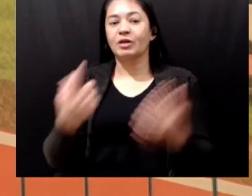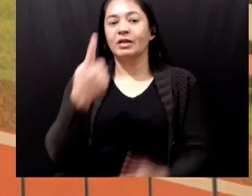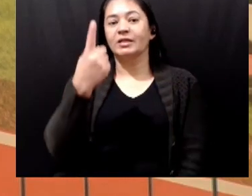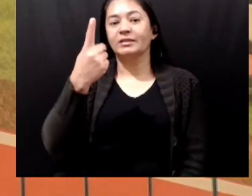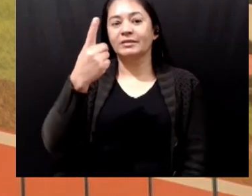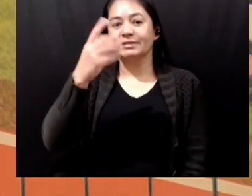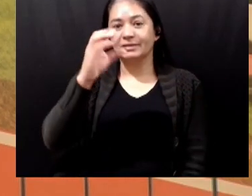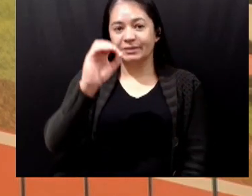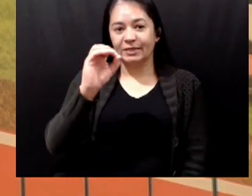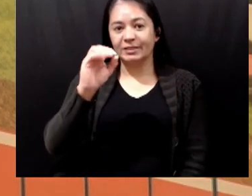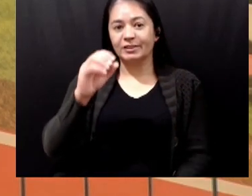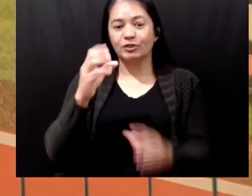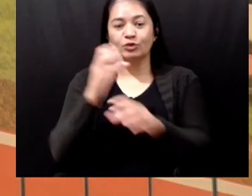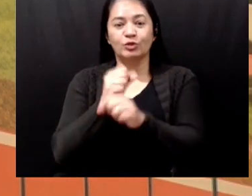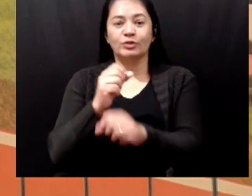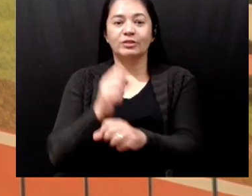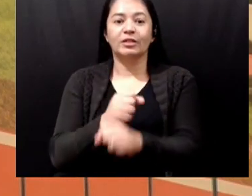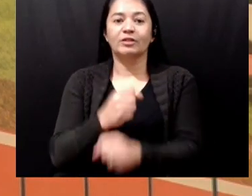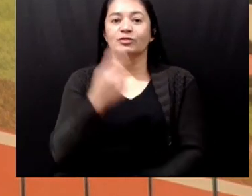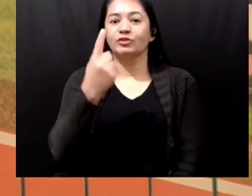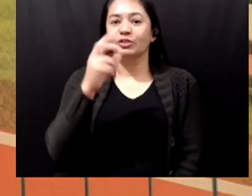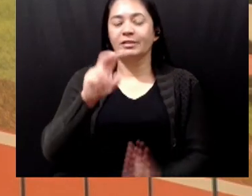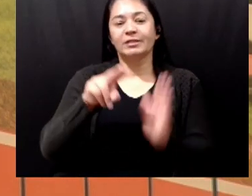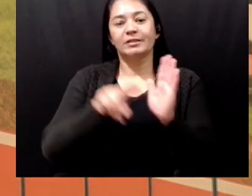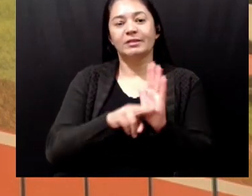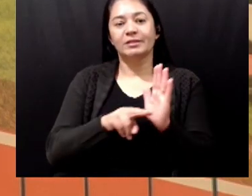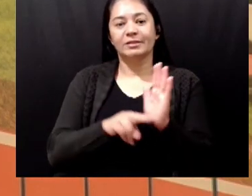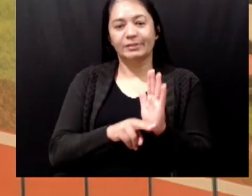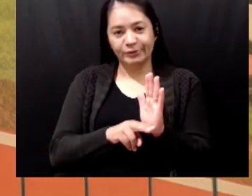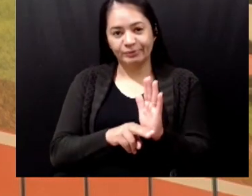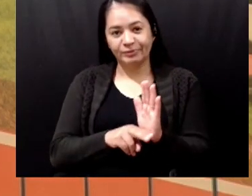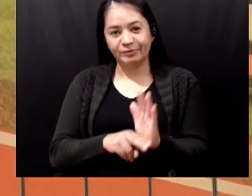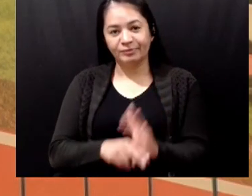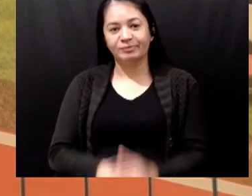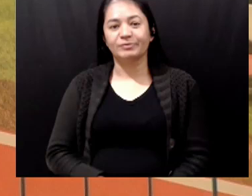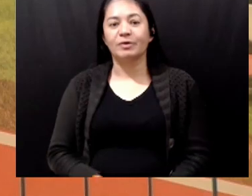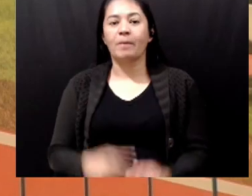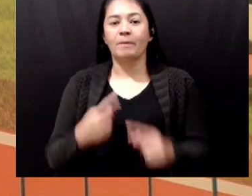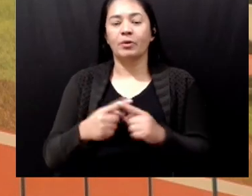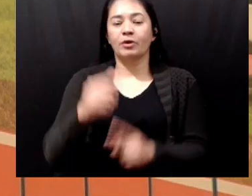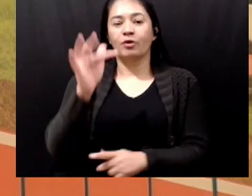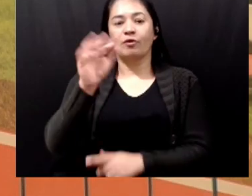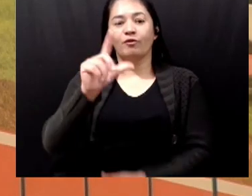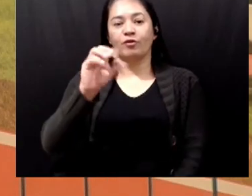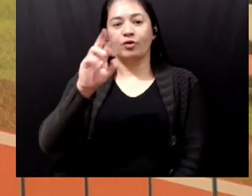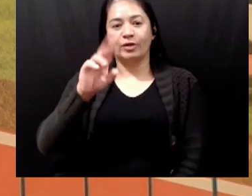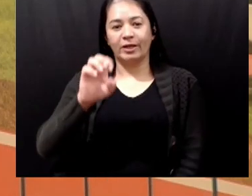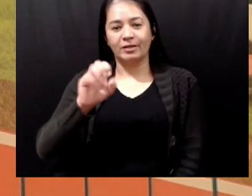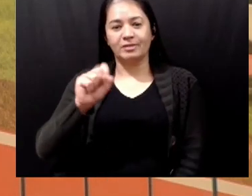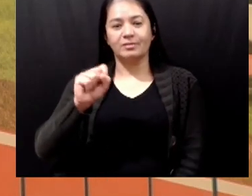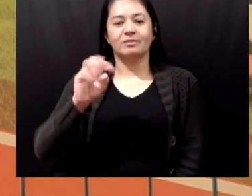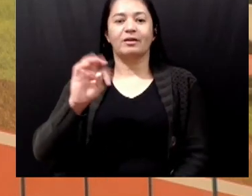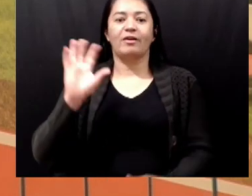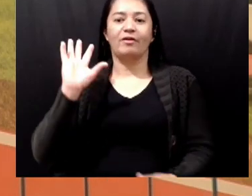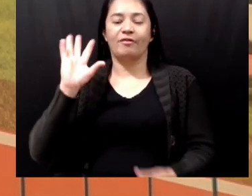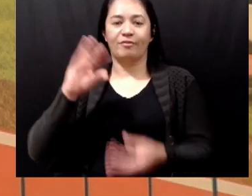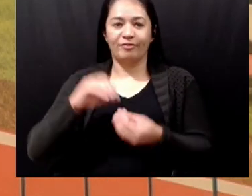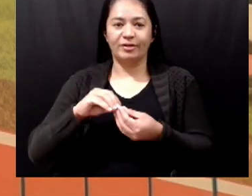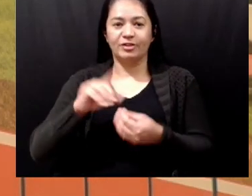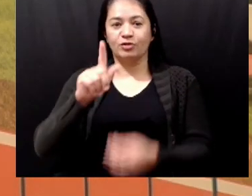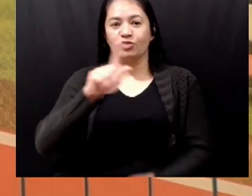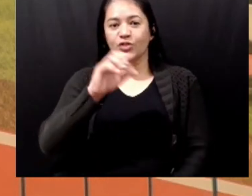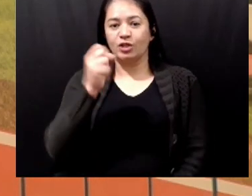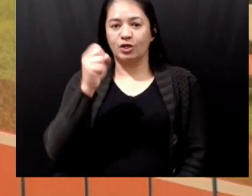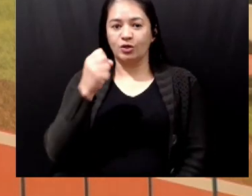pontos. 1 a menos que o Floresta, que fecha o G8. A gente só lembra que G8 são as 8 equipes